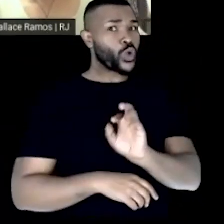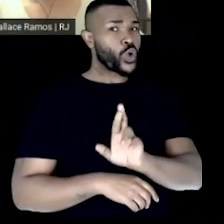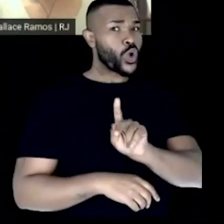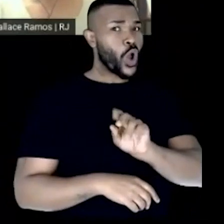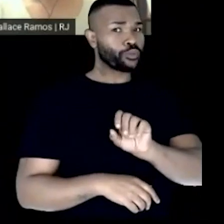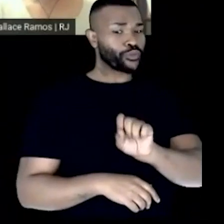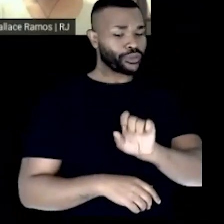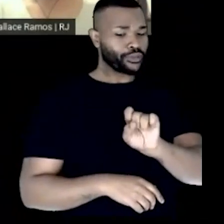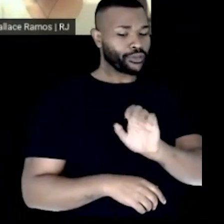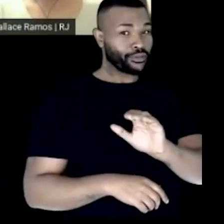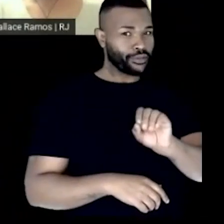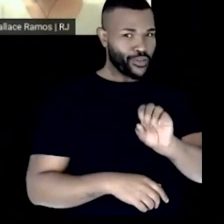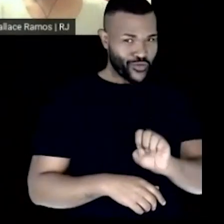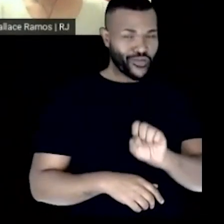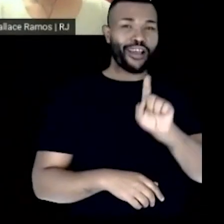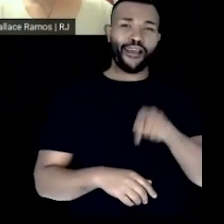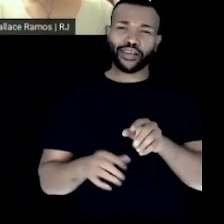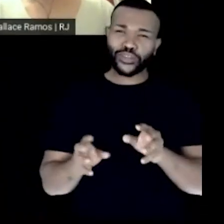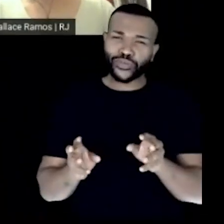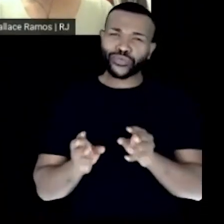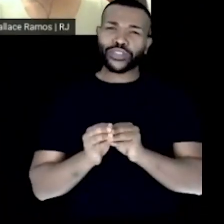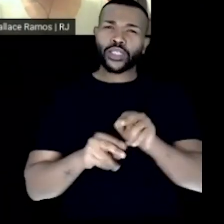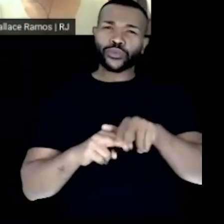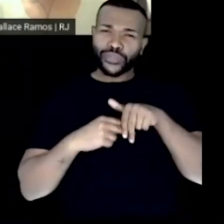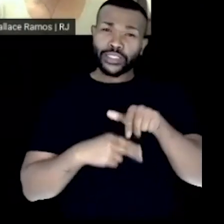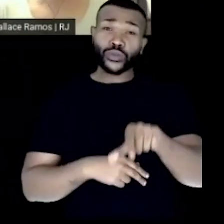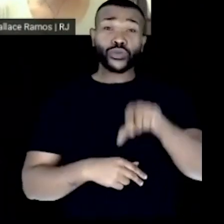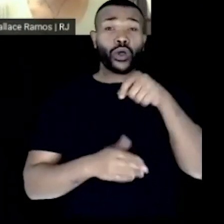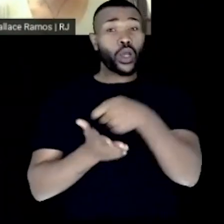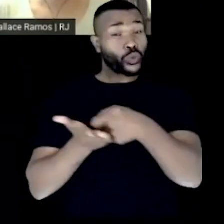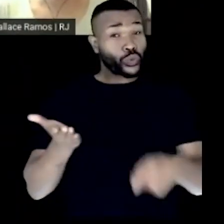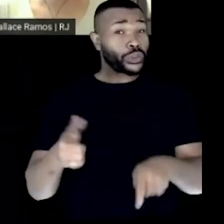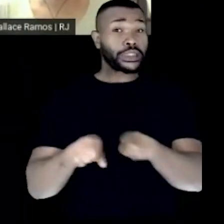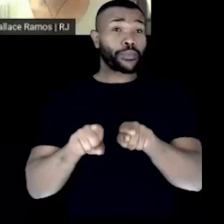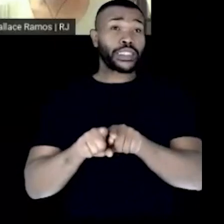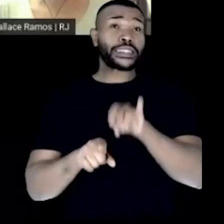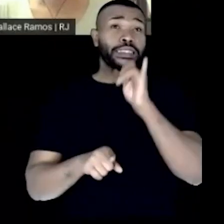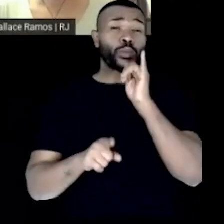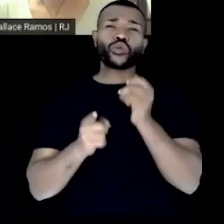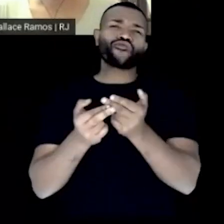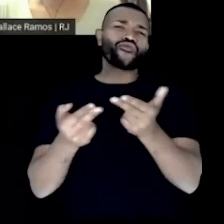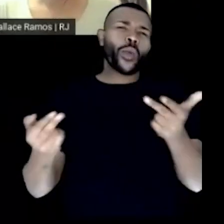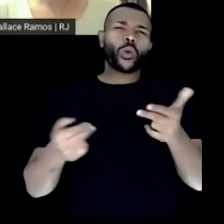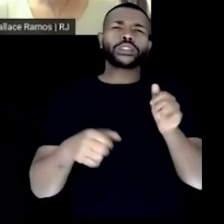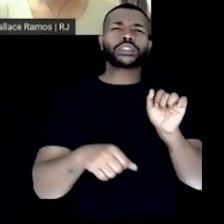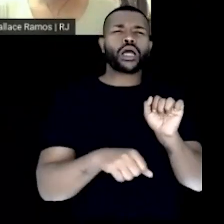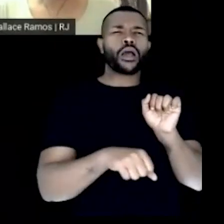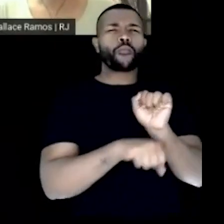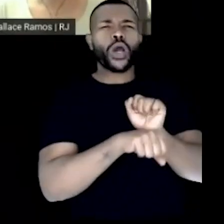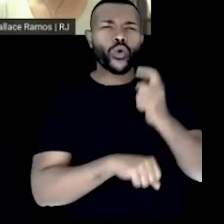Corpos Secos, é só acaba sendo um resultado da seleção de autores exatamente. Que a gente fez, assim. Não foi uma coisa